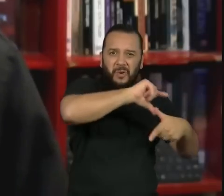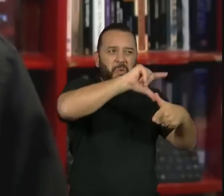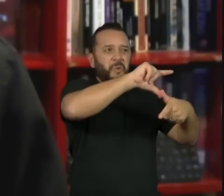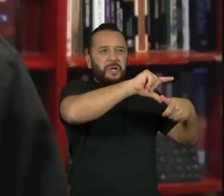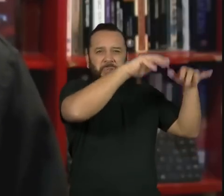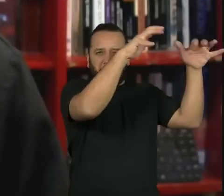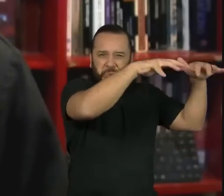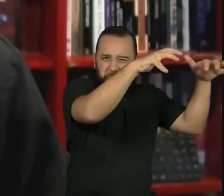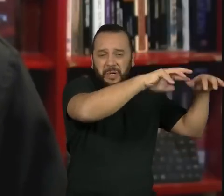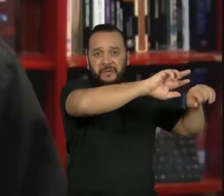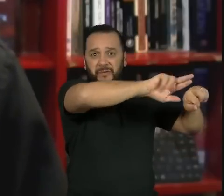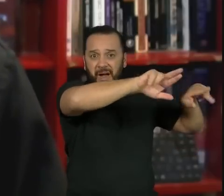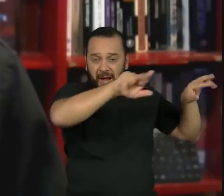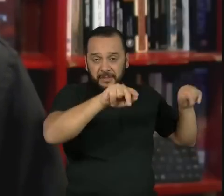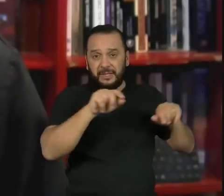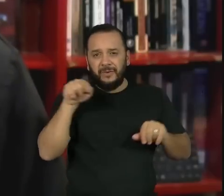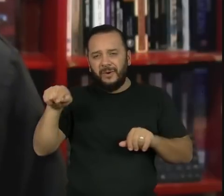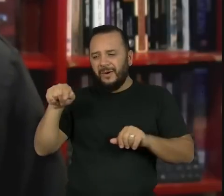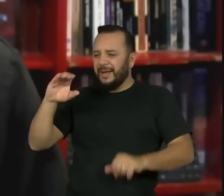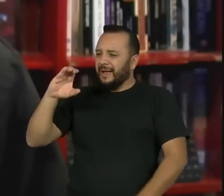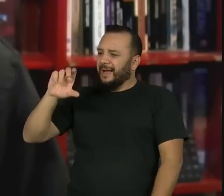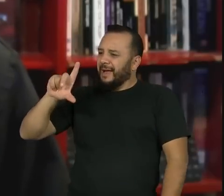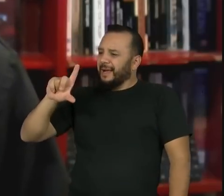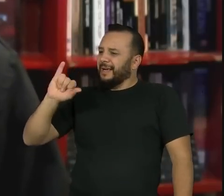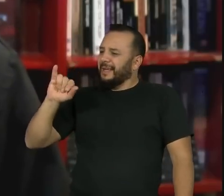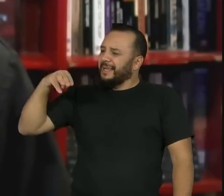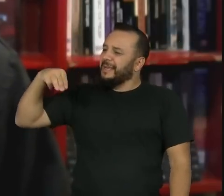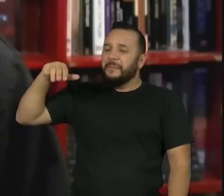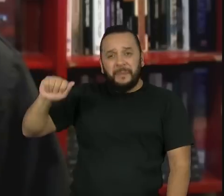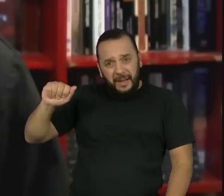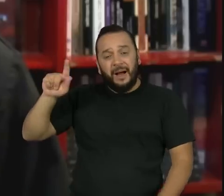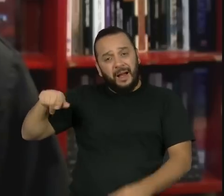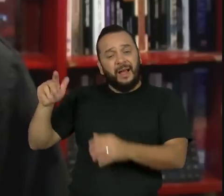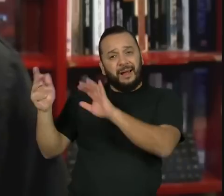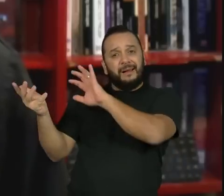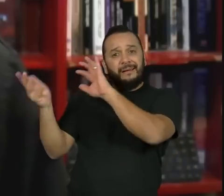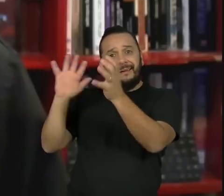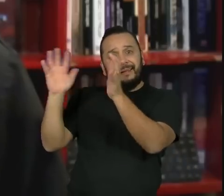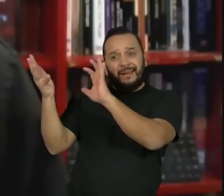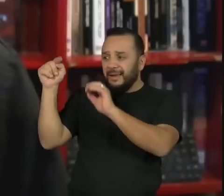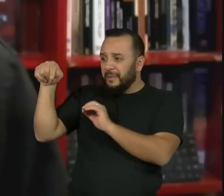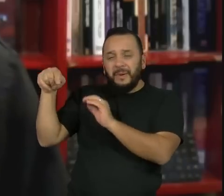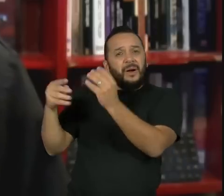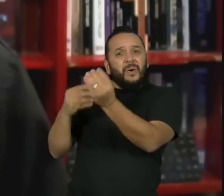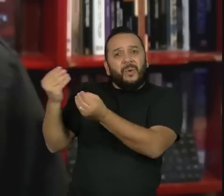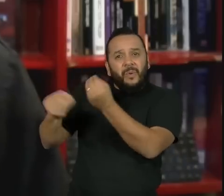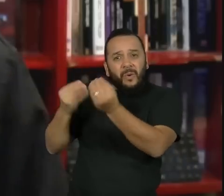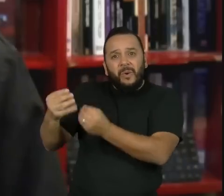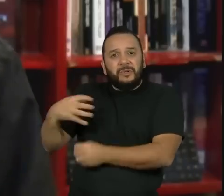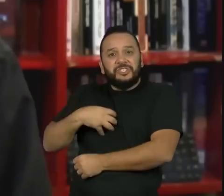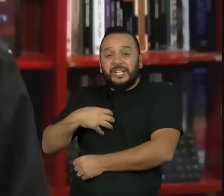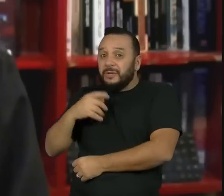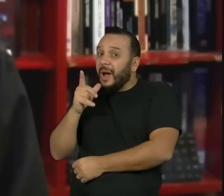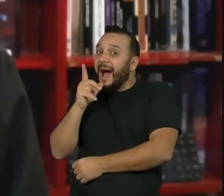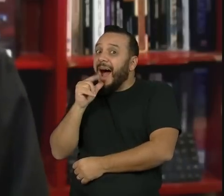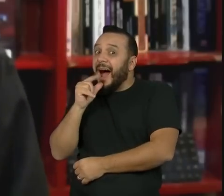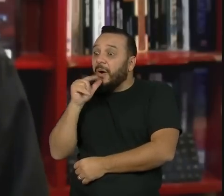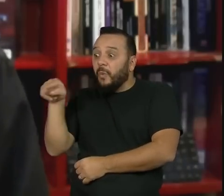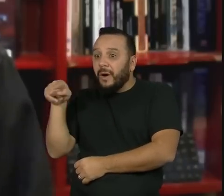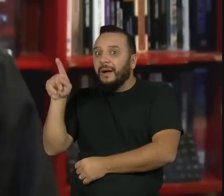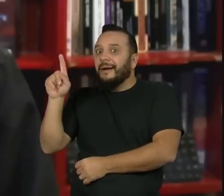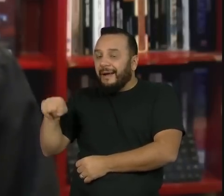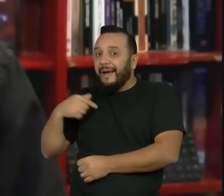tempestades. Agora, quando nós falamos em clima, nós estamos falando sobre a proporção do estado da água no estado